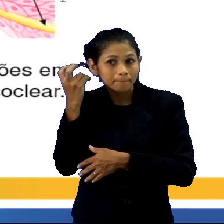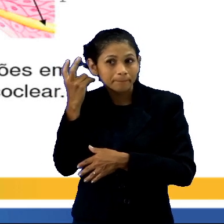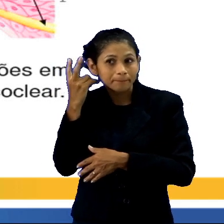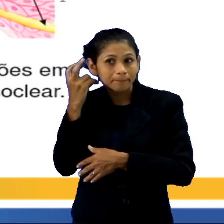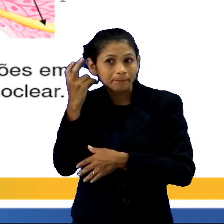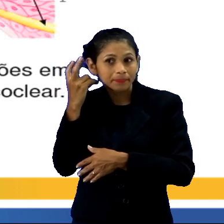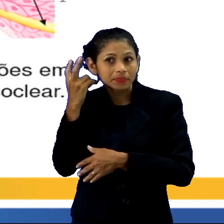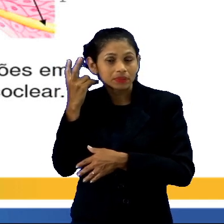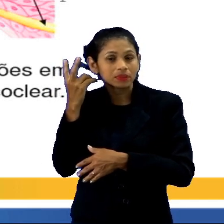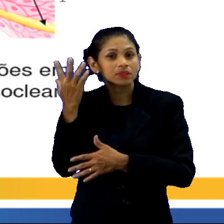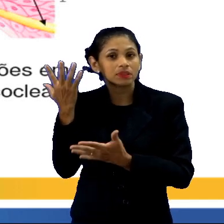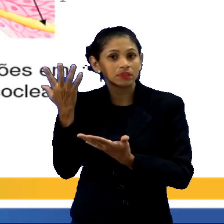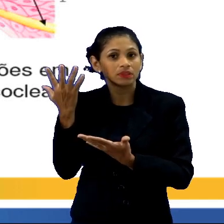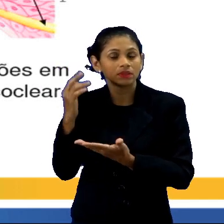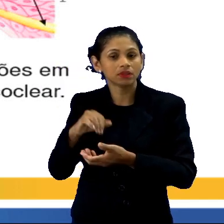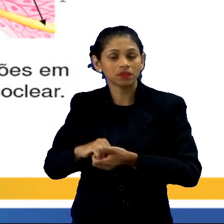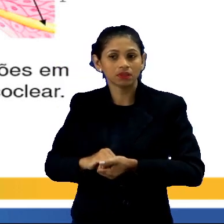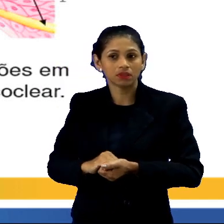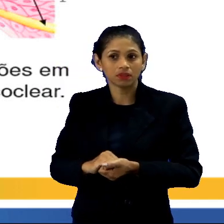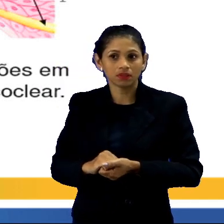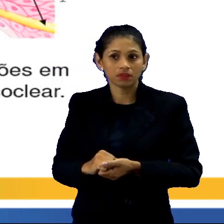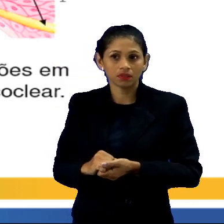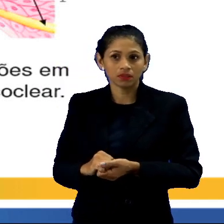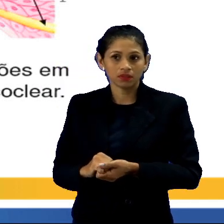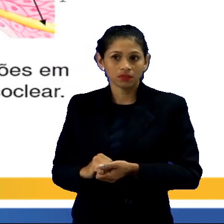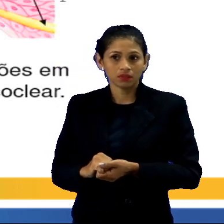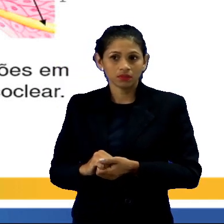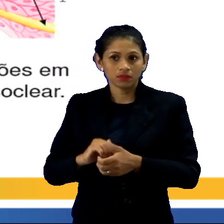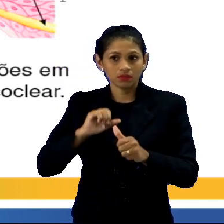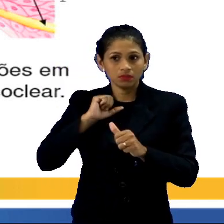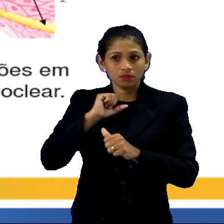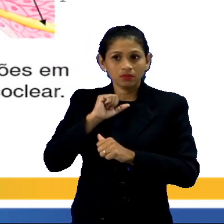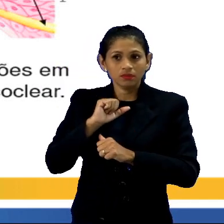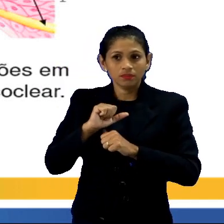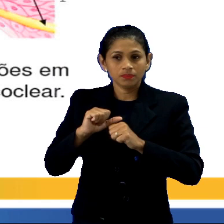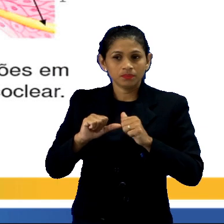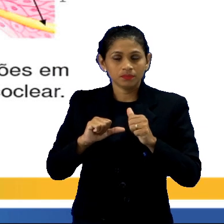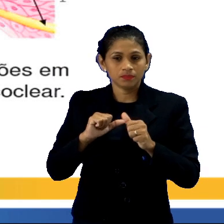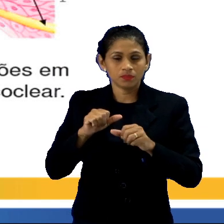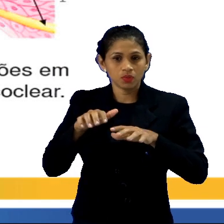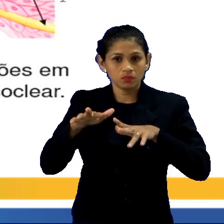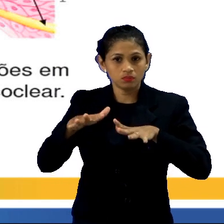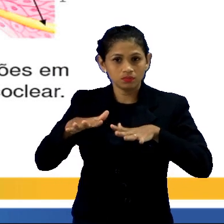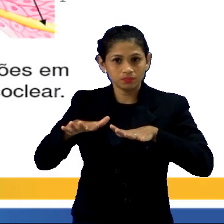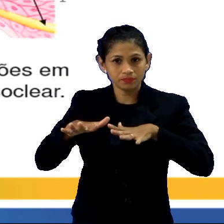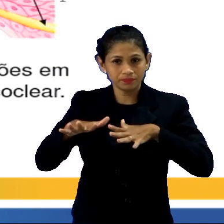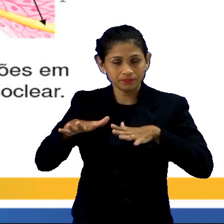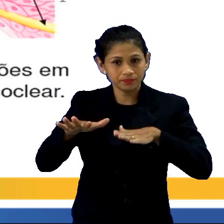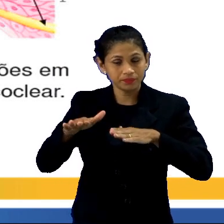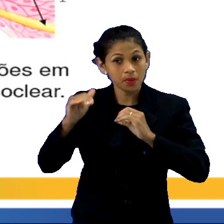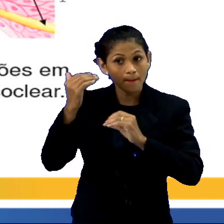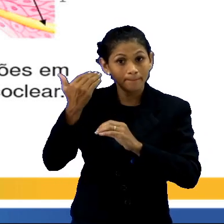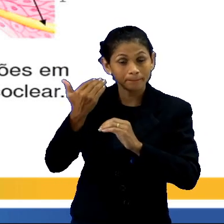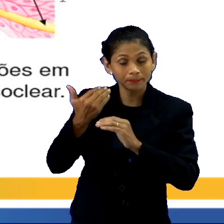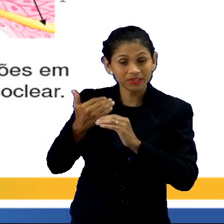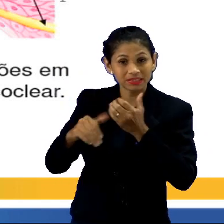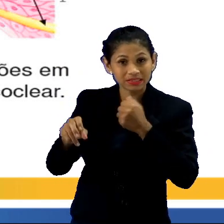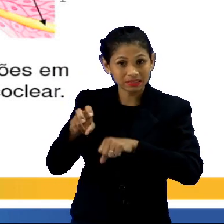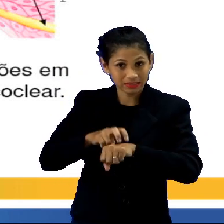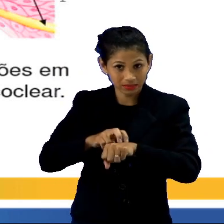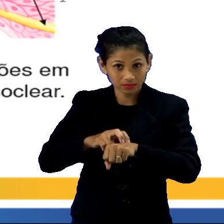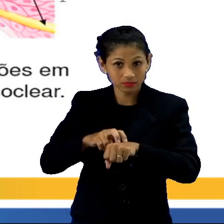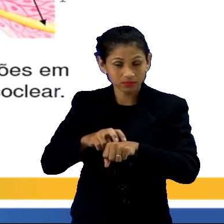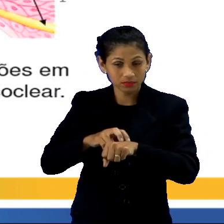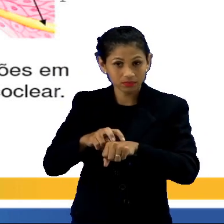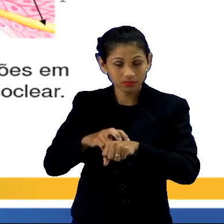células sensitivas aí que formam o órgão espiral, elas vão transformar essas vibrações em mensagens nervosas, que aí sim vão